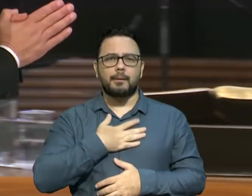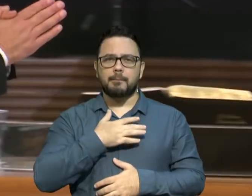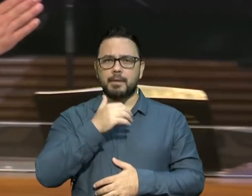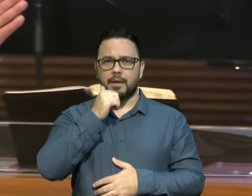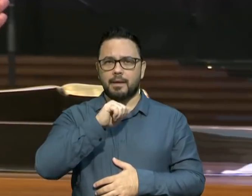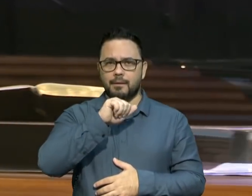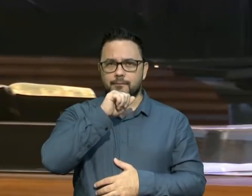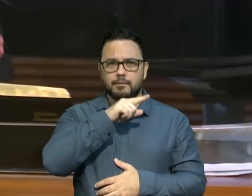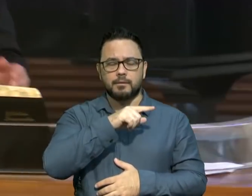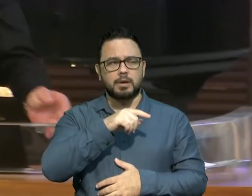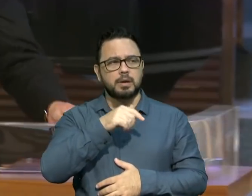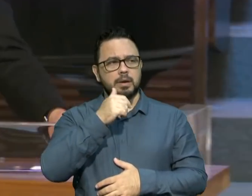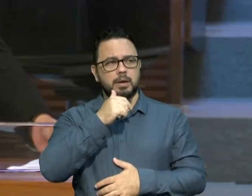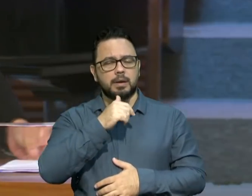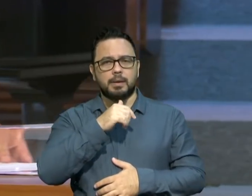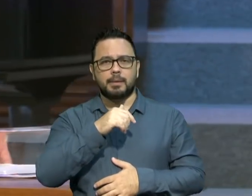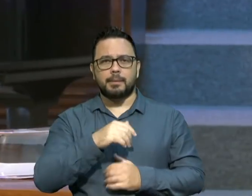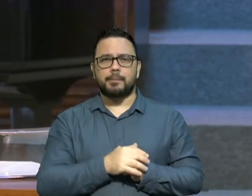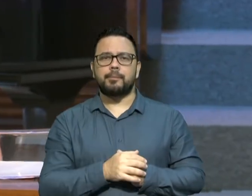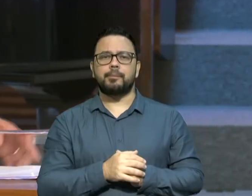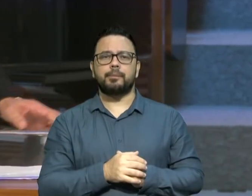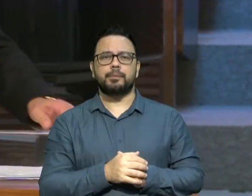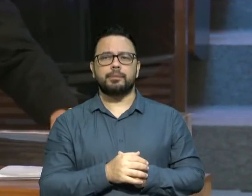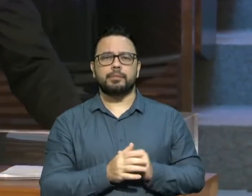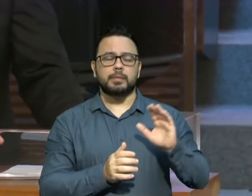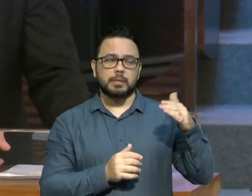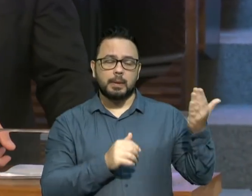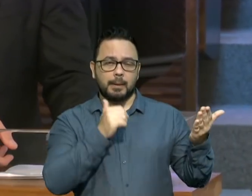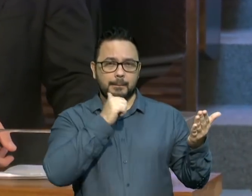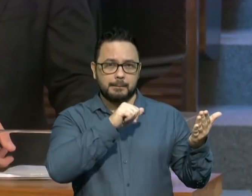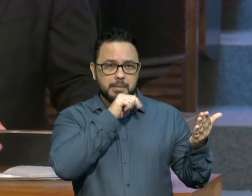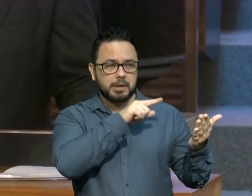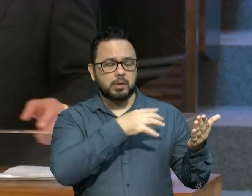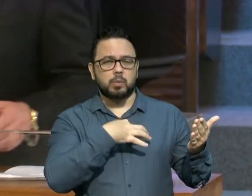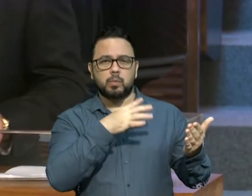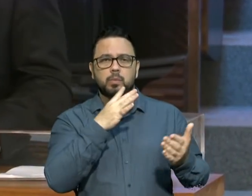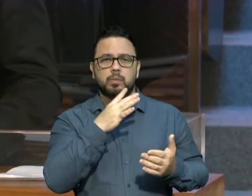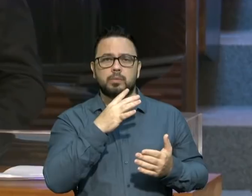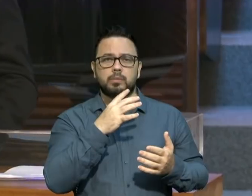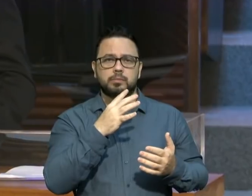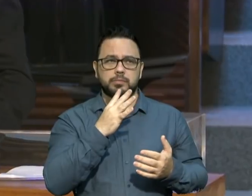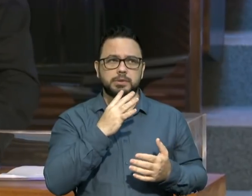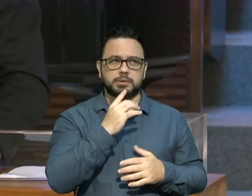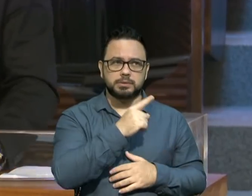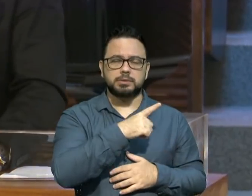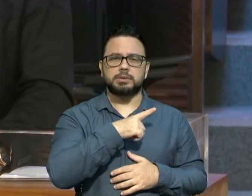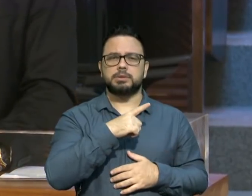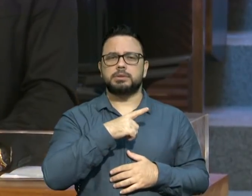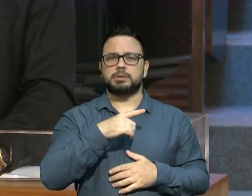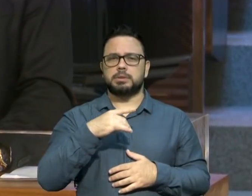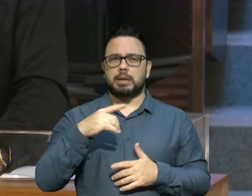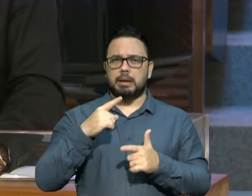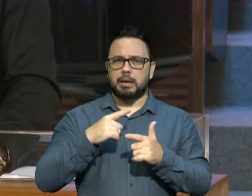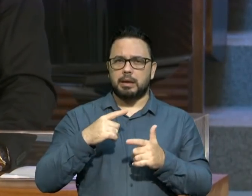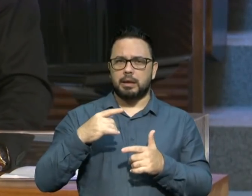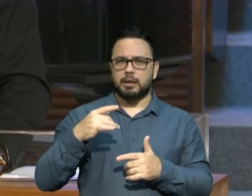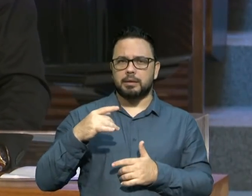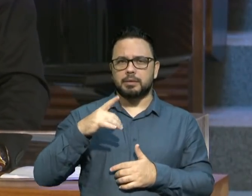via vi ela uma vez ela tinha problemas de saúde mental